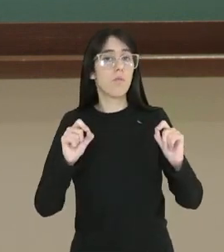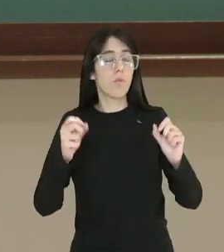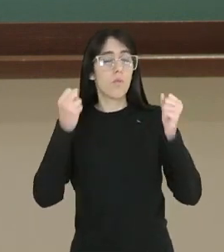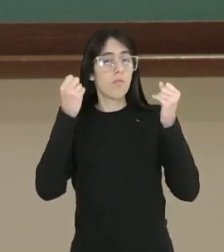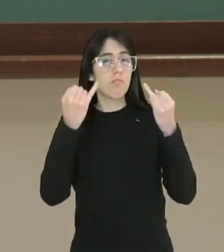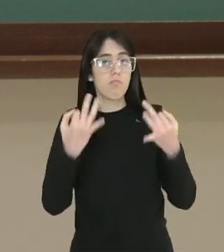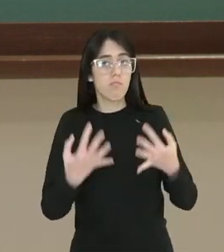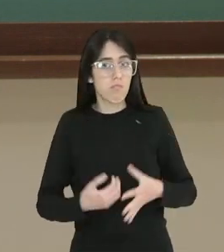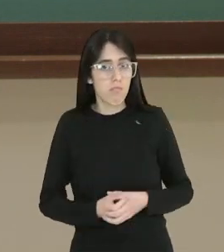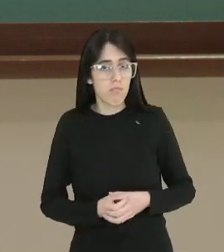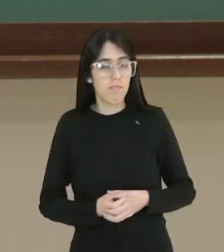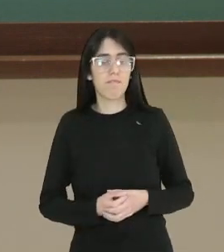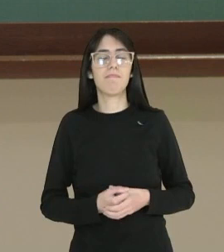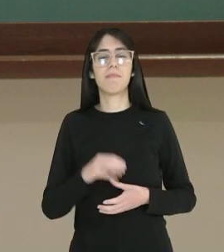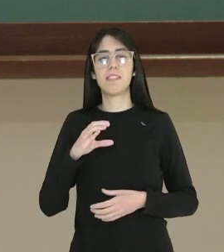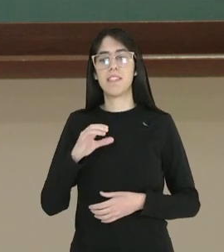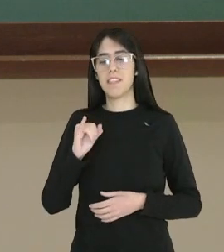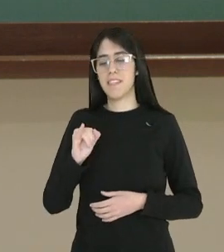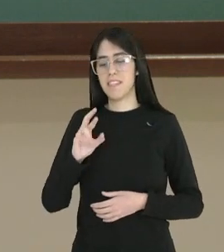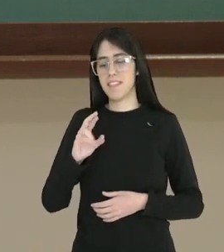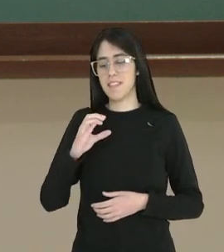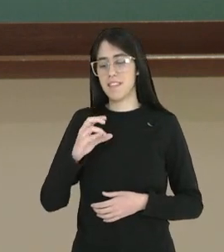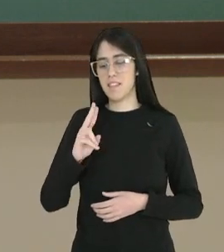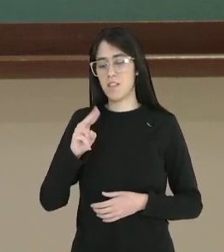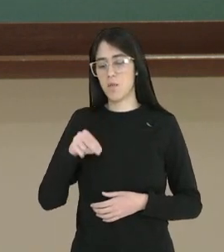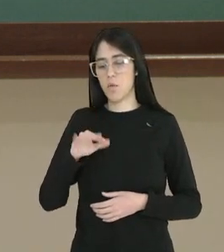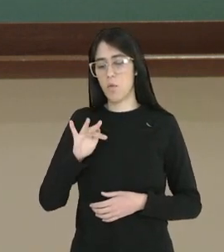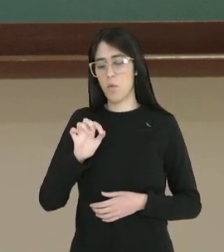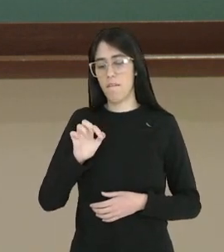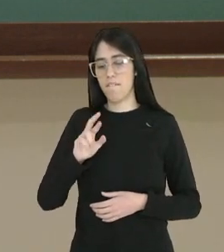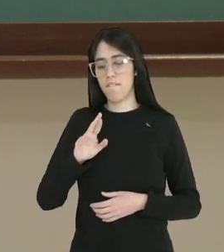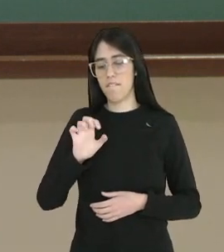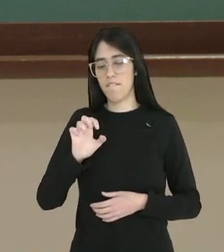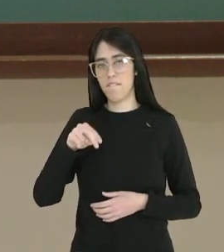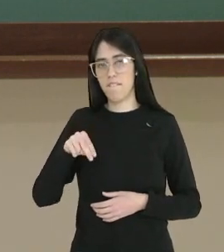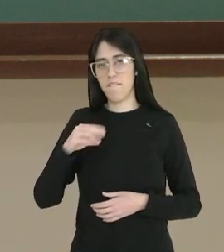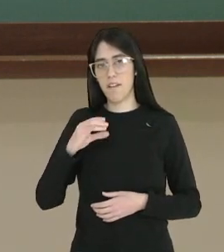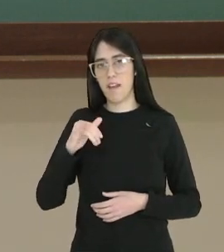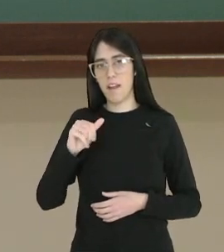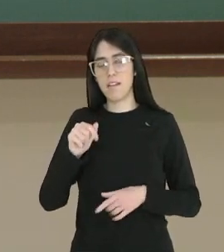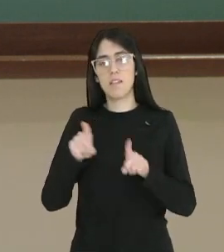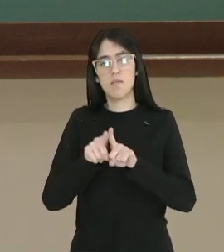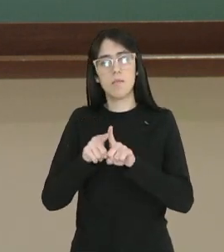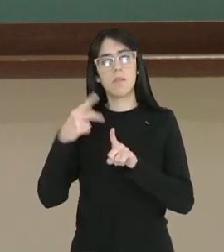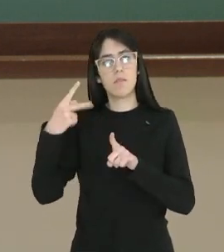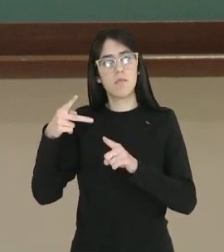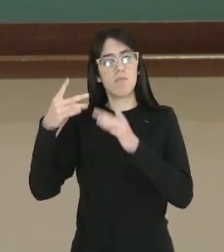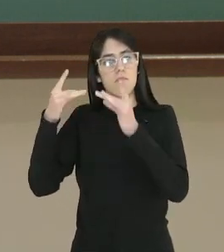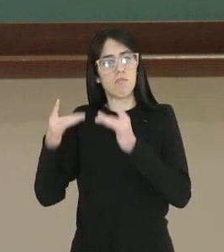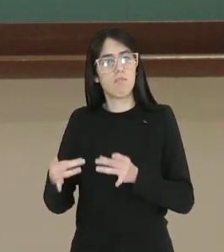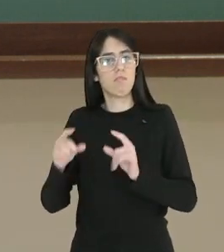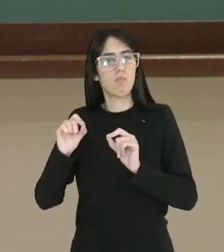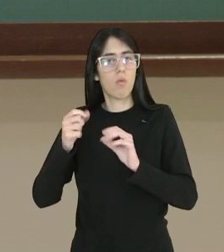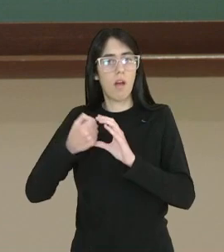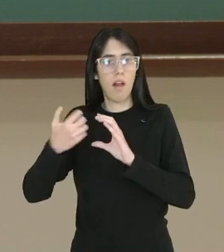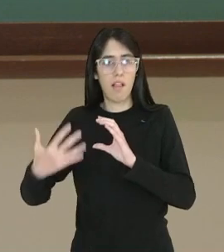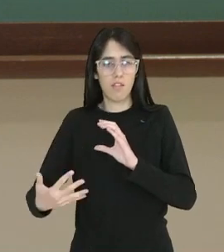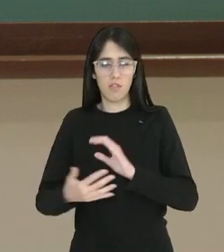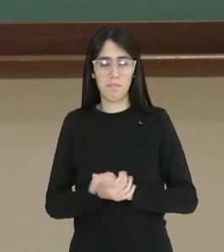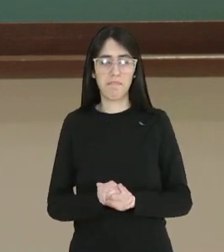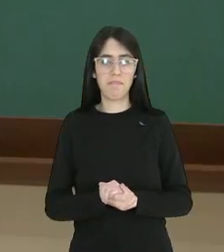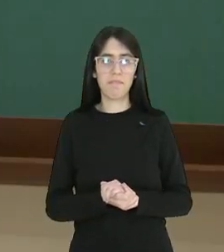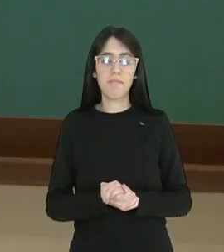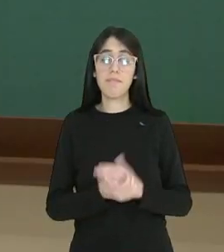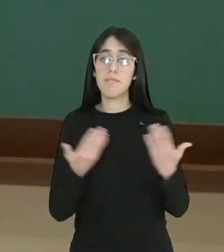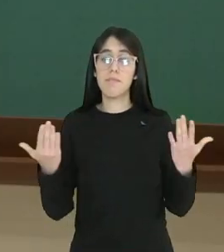falar sobre circunferência e os elementos de uma circunferência. Portanto,